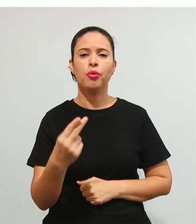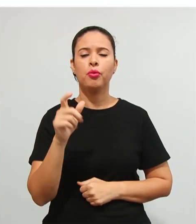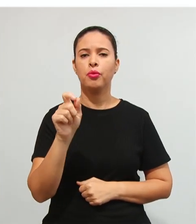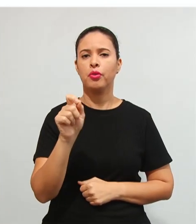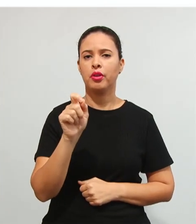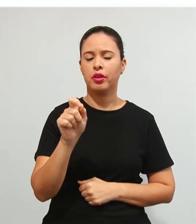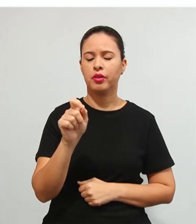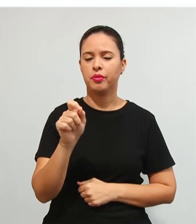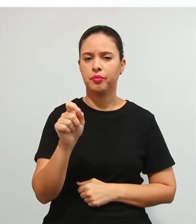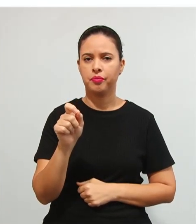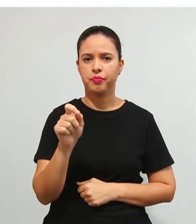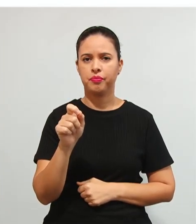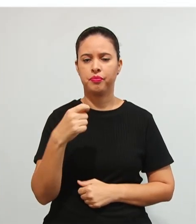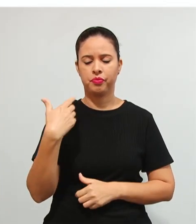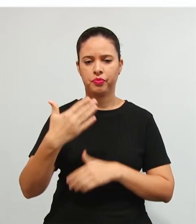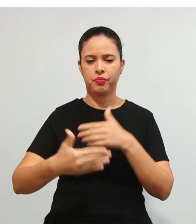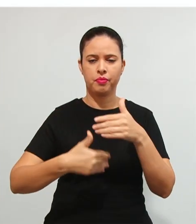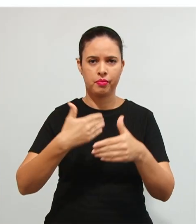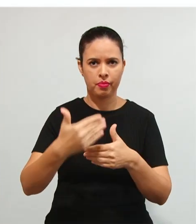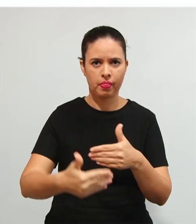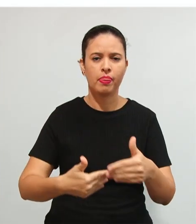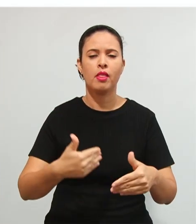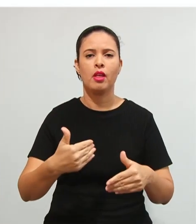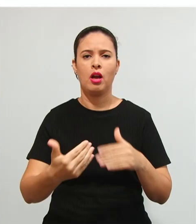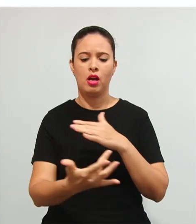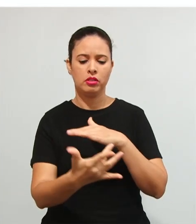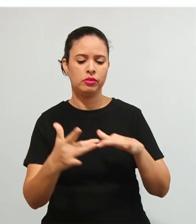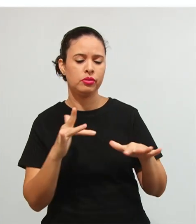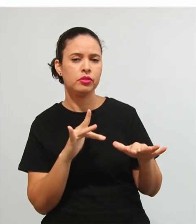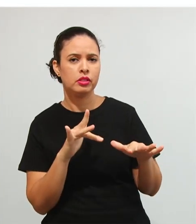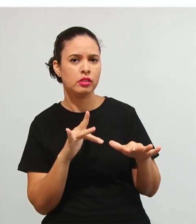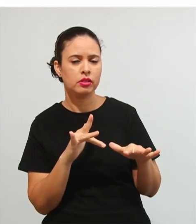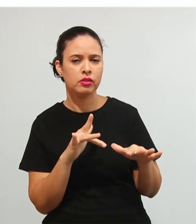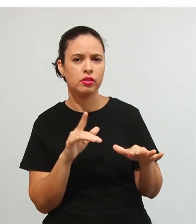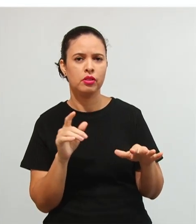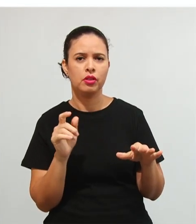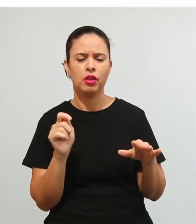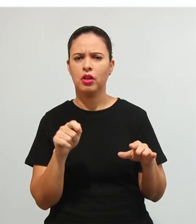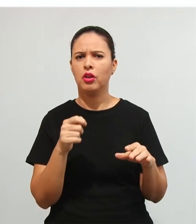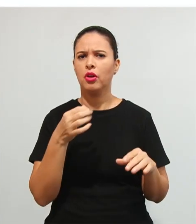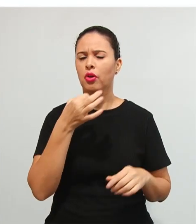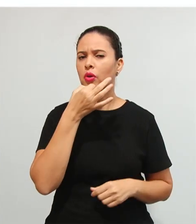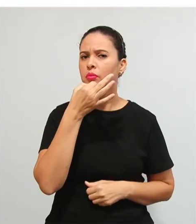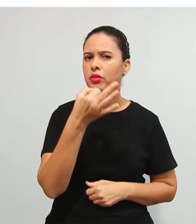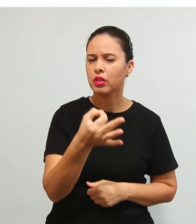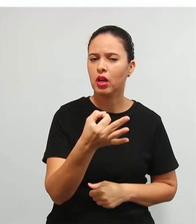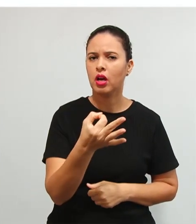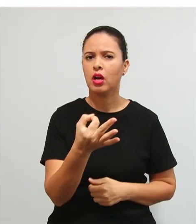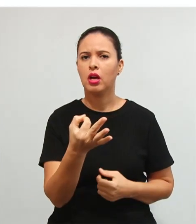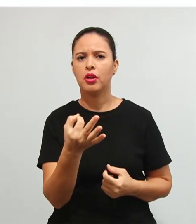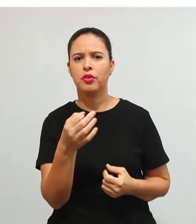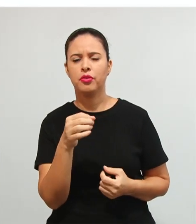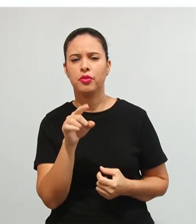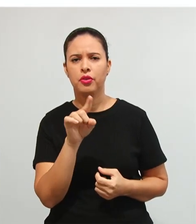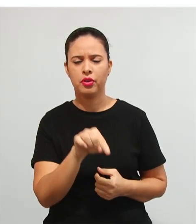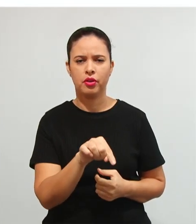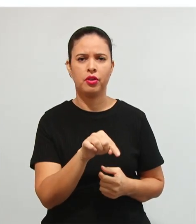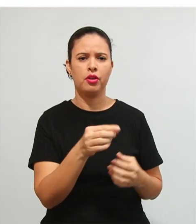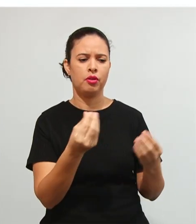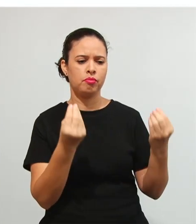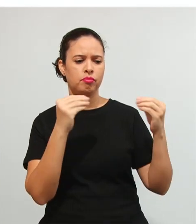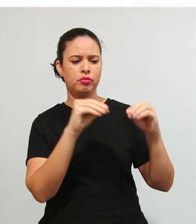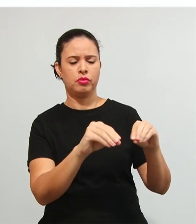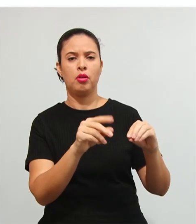com o avanço das redes sociais, faça um comentário lá na postagem que o professor fez